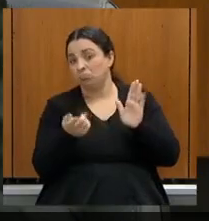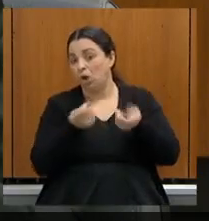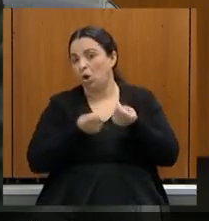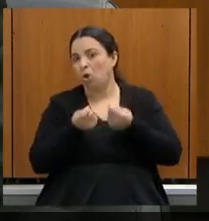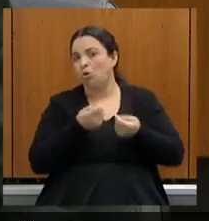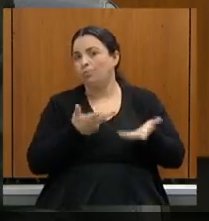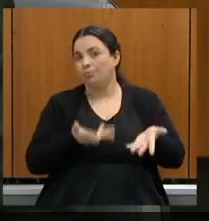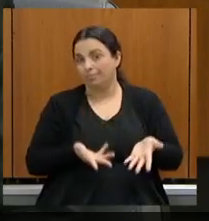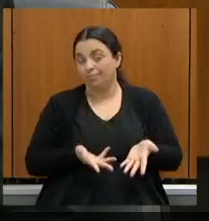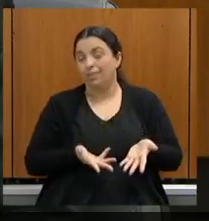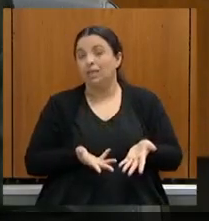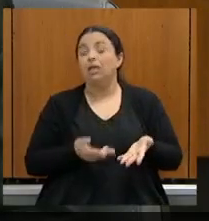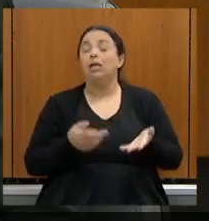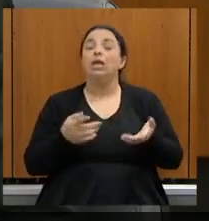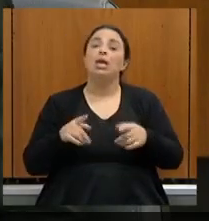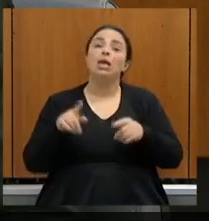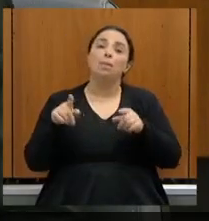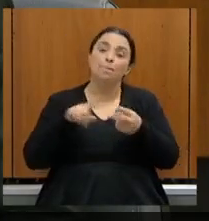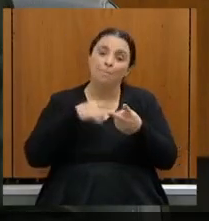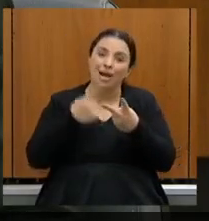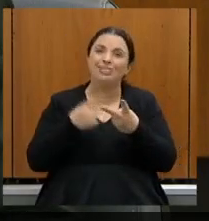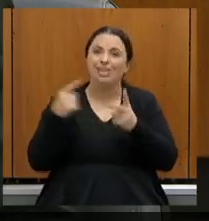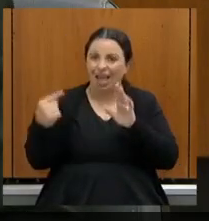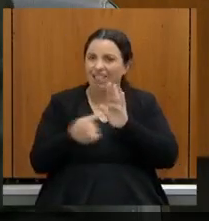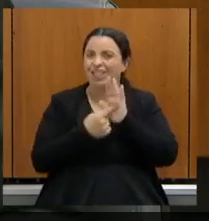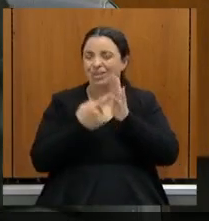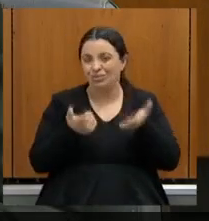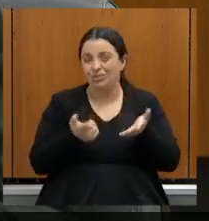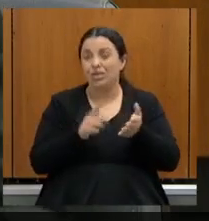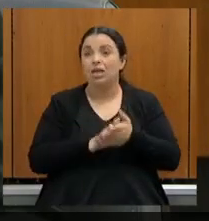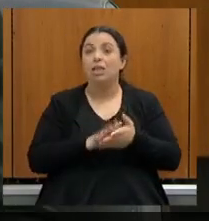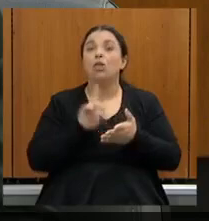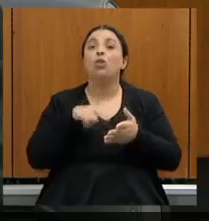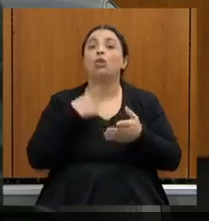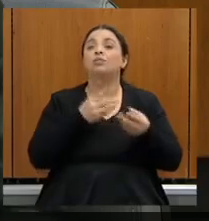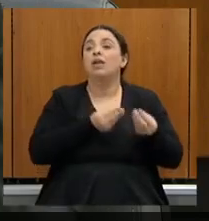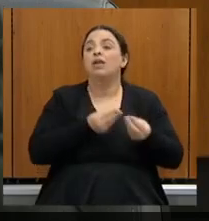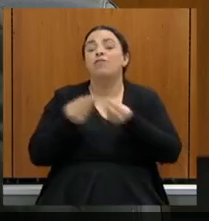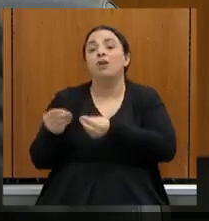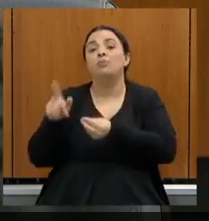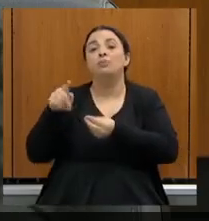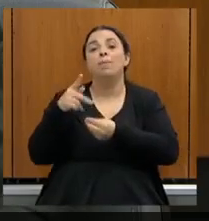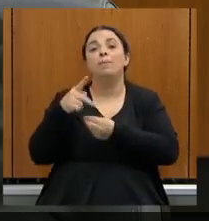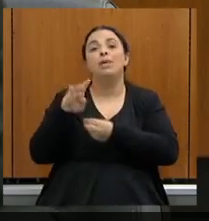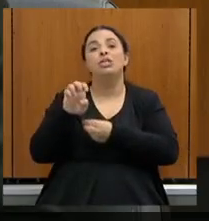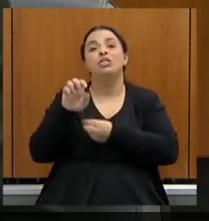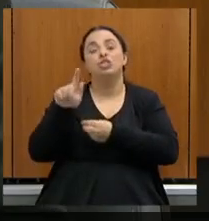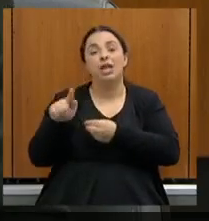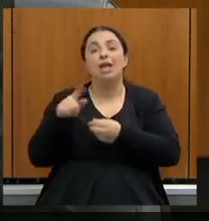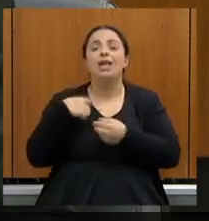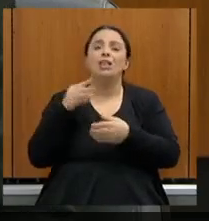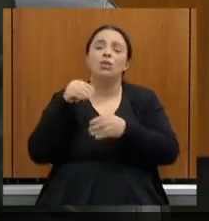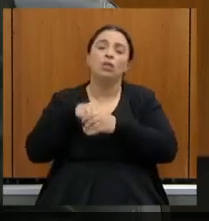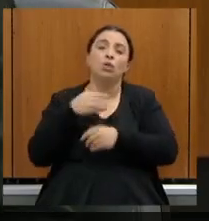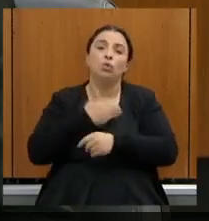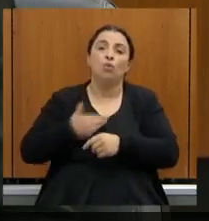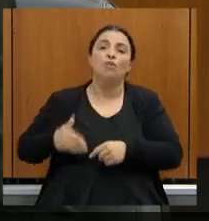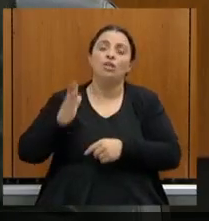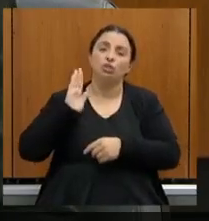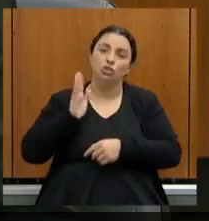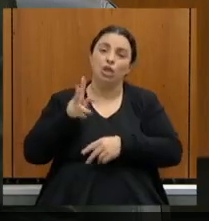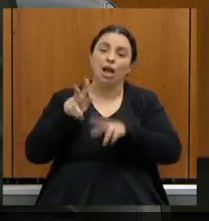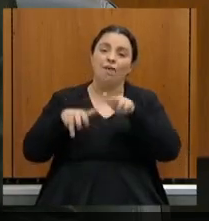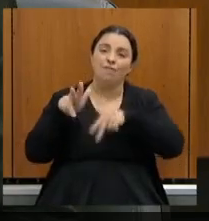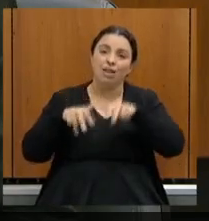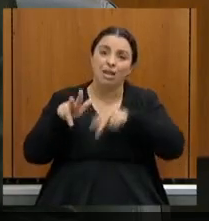E a denúncia. Então, nós enviamos para a PGE, estamos analisando dentro do governo, o Ministério Público já foi comunicado